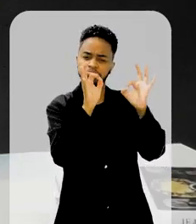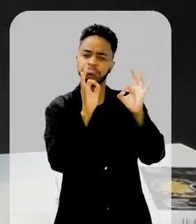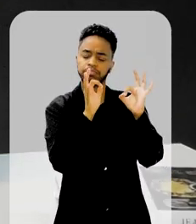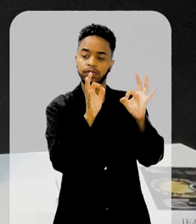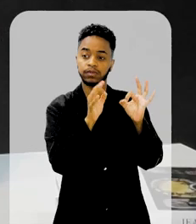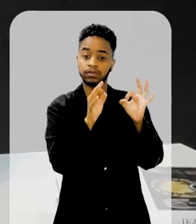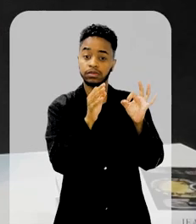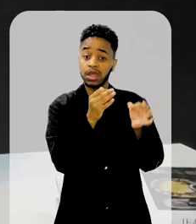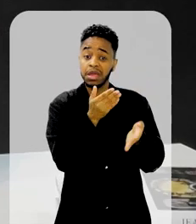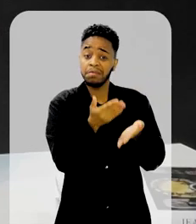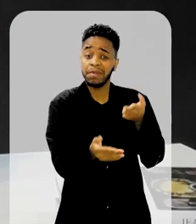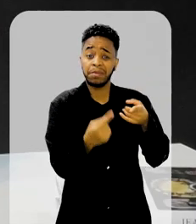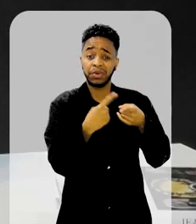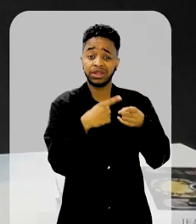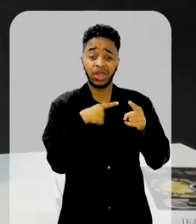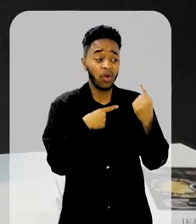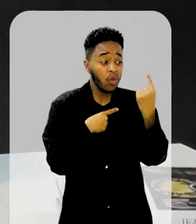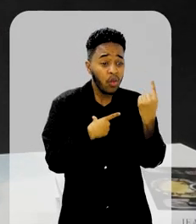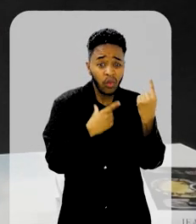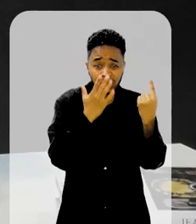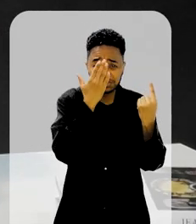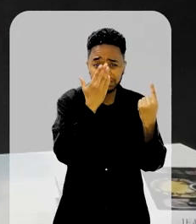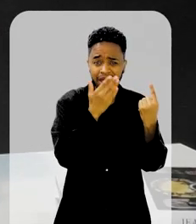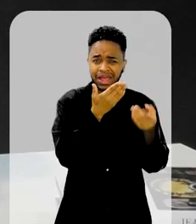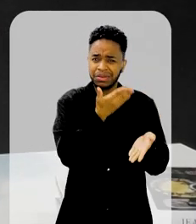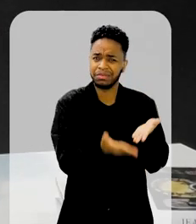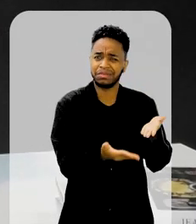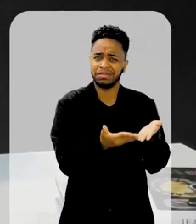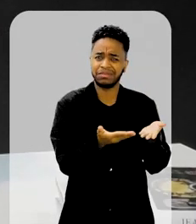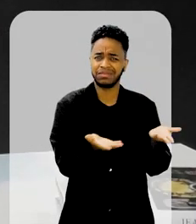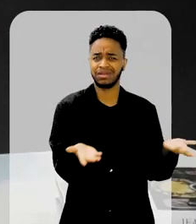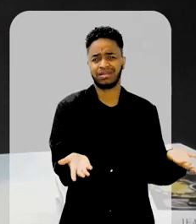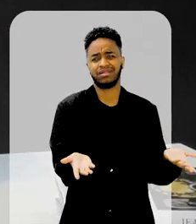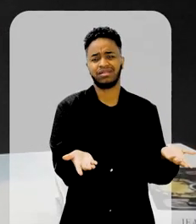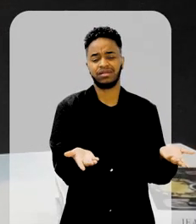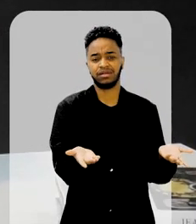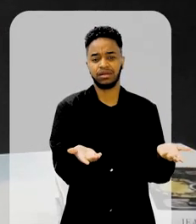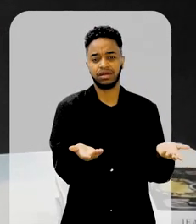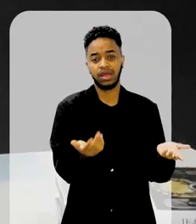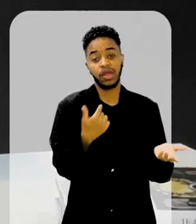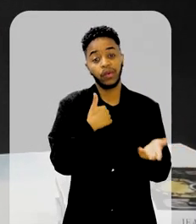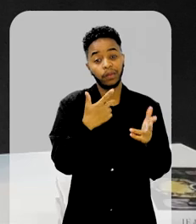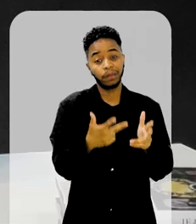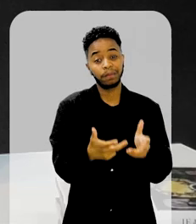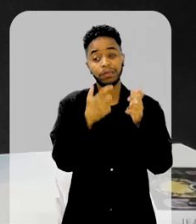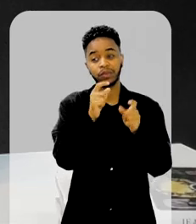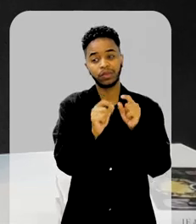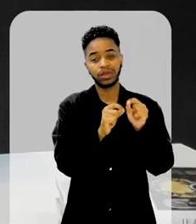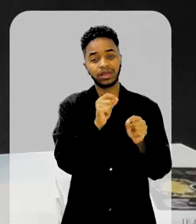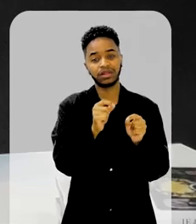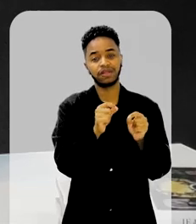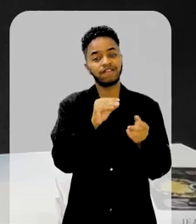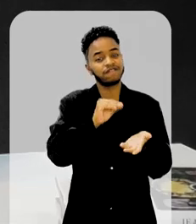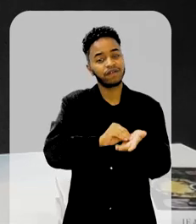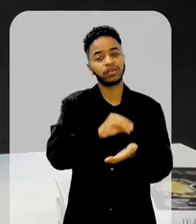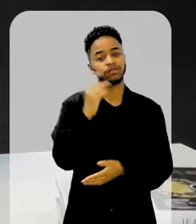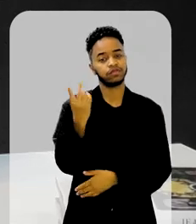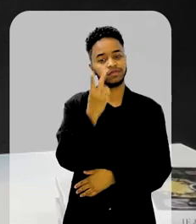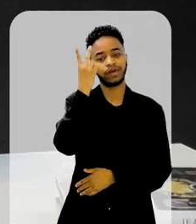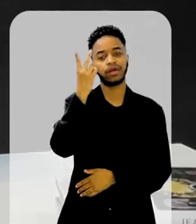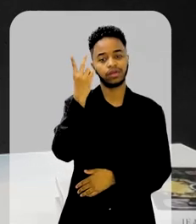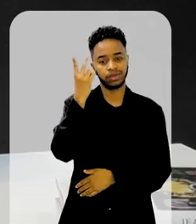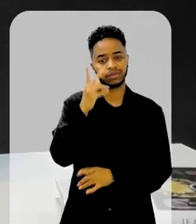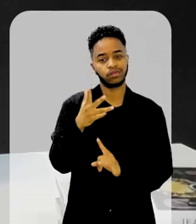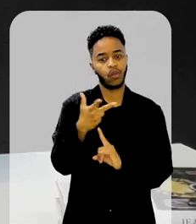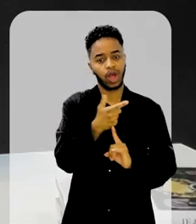lembro carav B aí você perde porque tem um pedaço de Espelho pendurado isso eu vejo uma